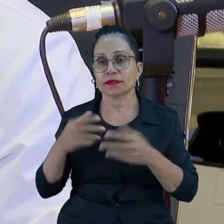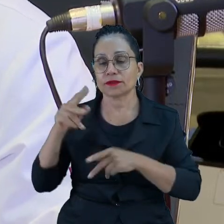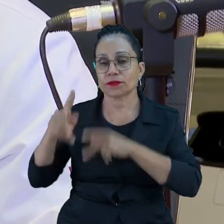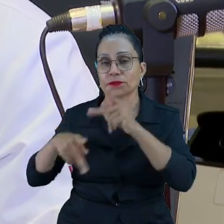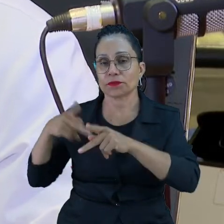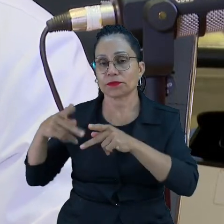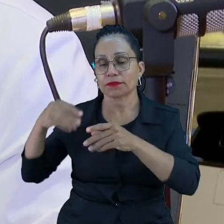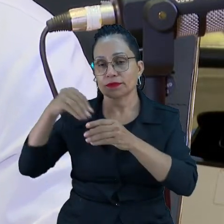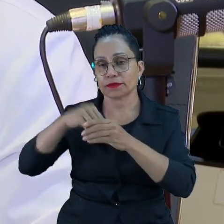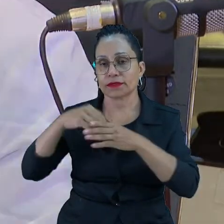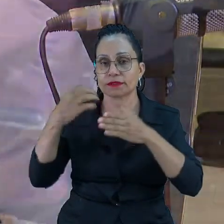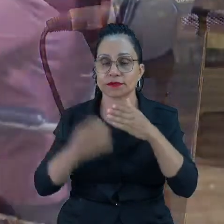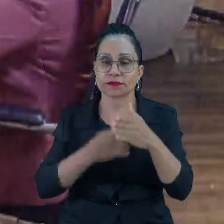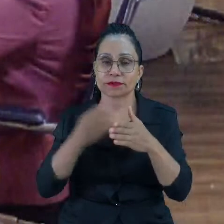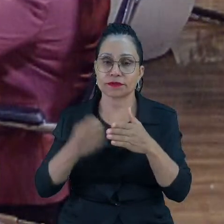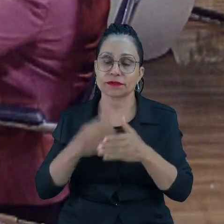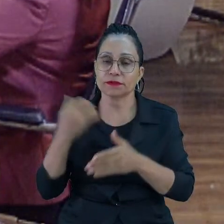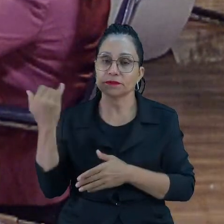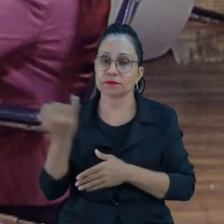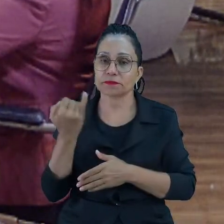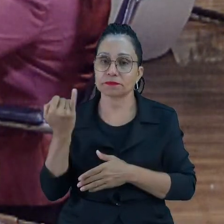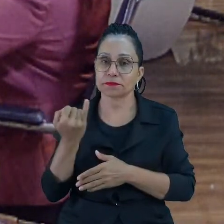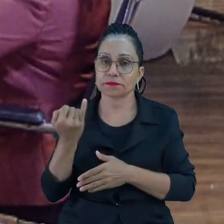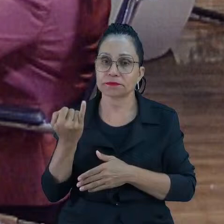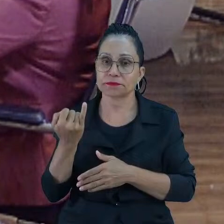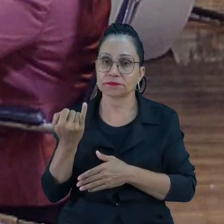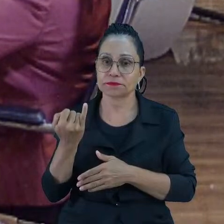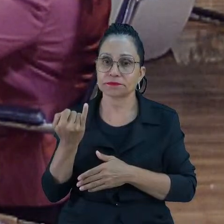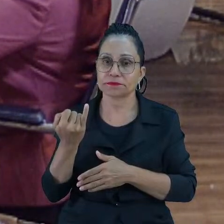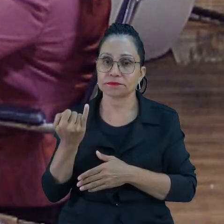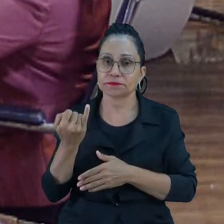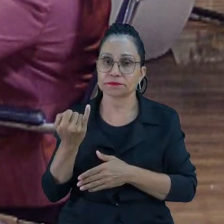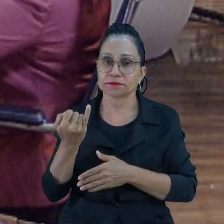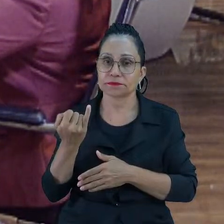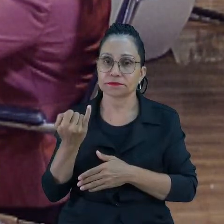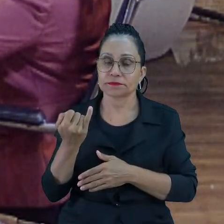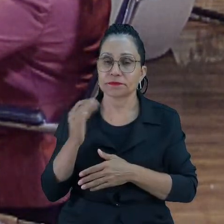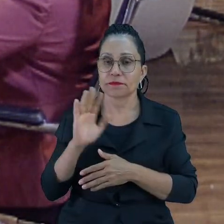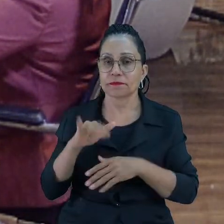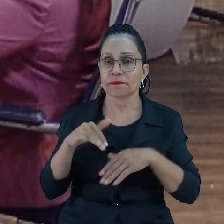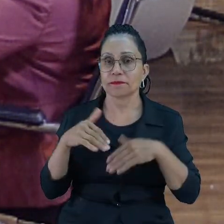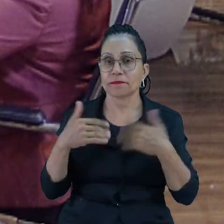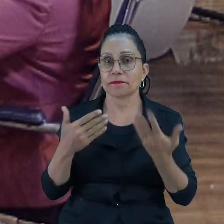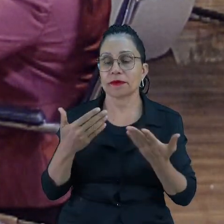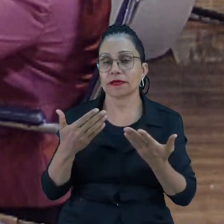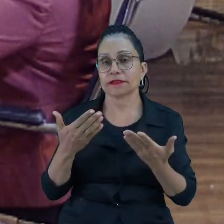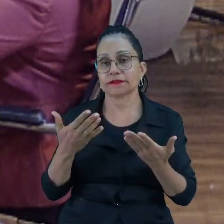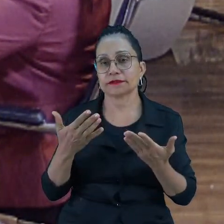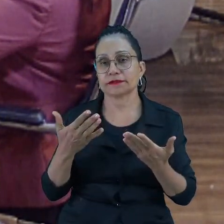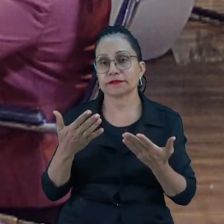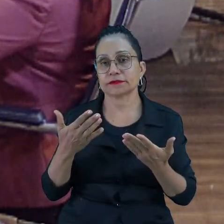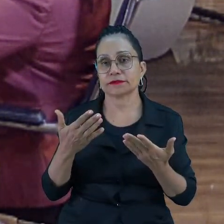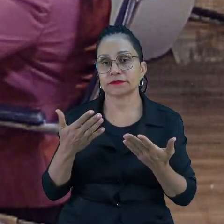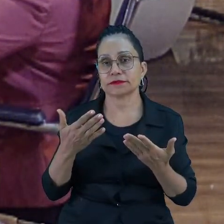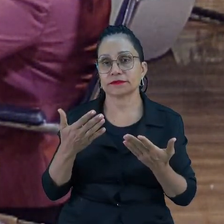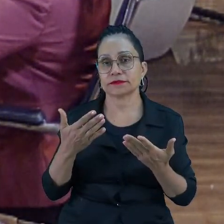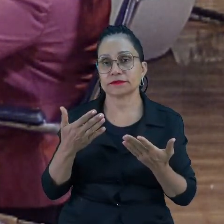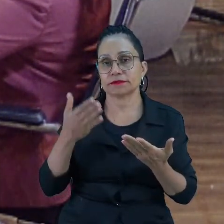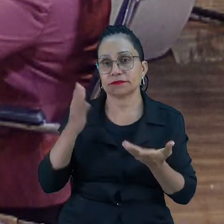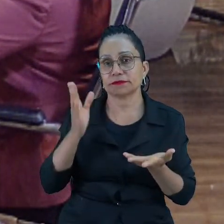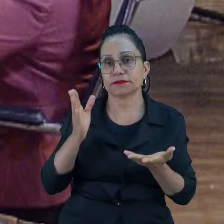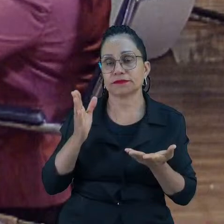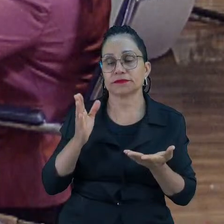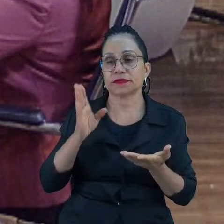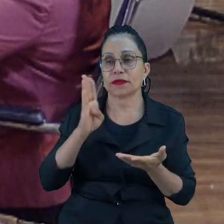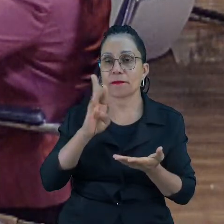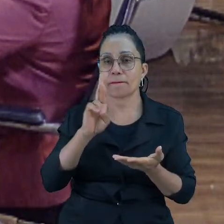negócio, ele é muito importante. Eu acho que, não que um bar sofra mais, né? Mas eu acho que esse caminho que a Brasel